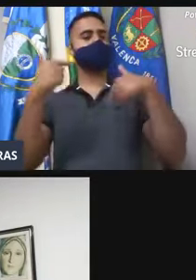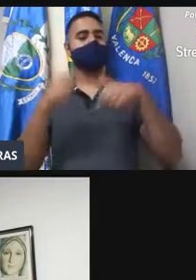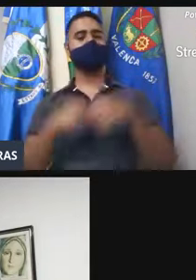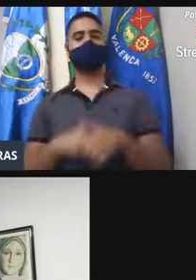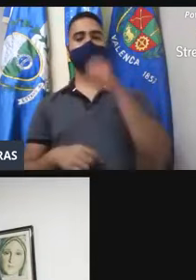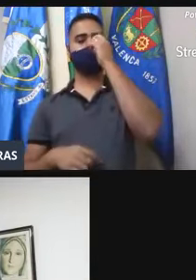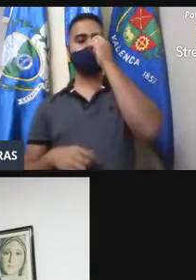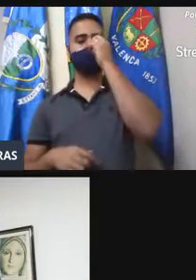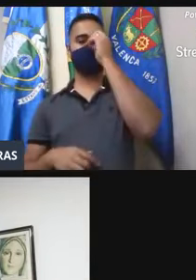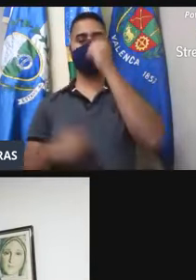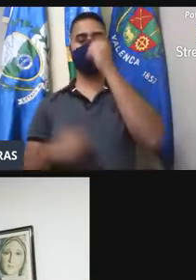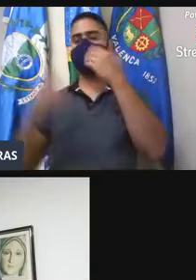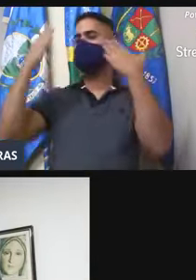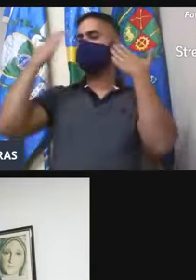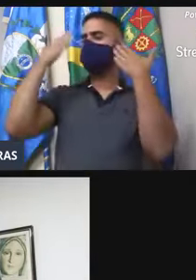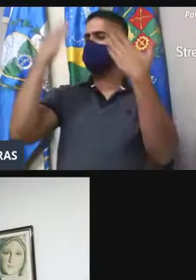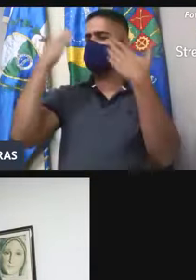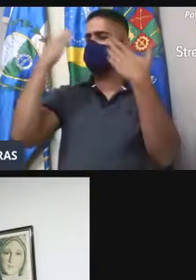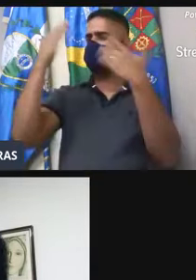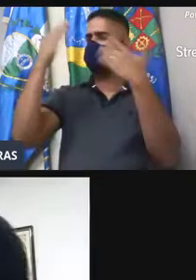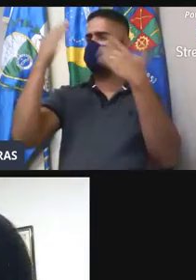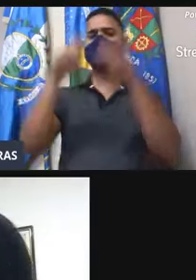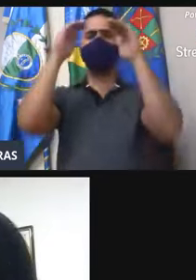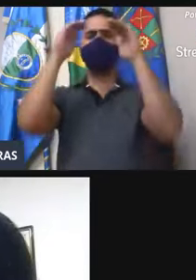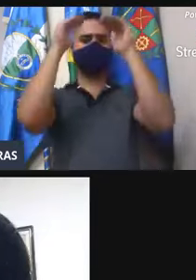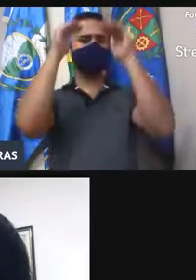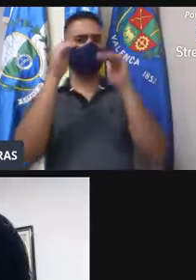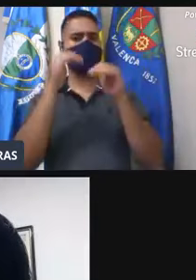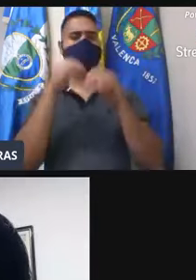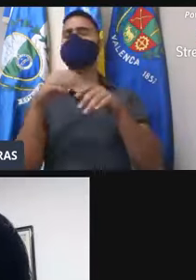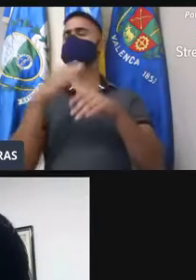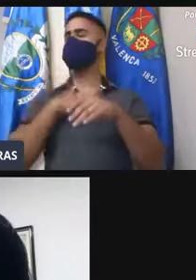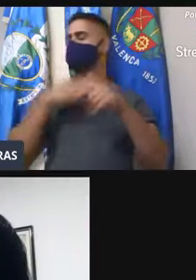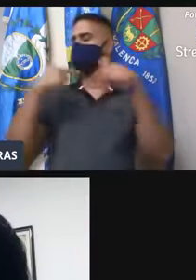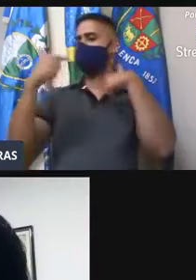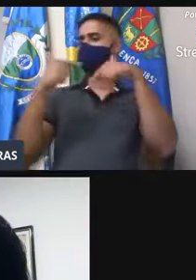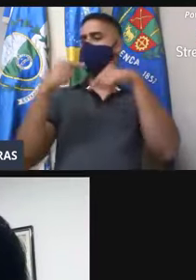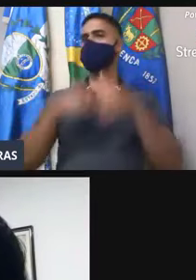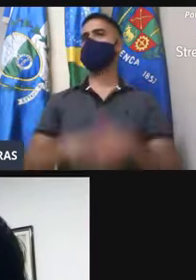Agradeço, em nome de toda a minha equipe, né, o respeito pelo nosso trabalho.